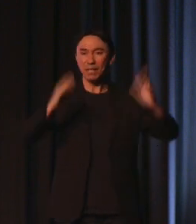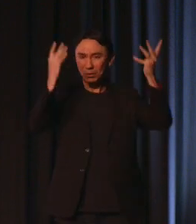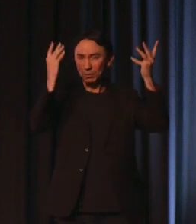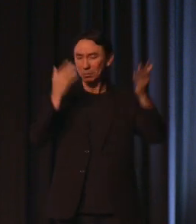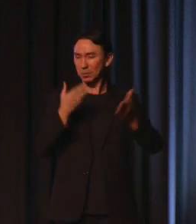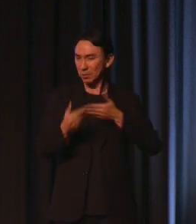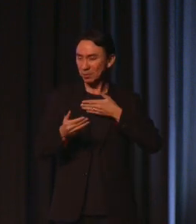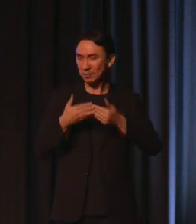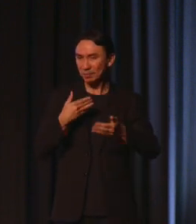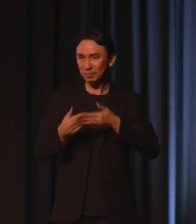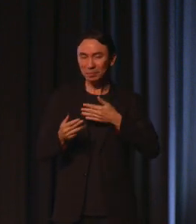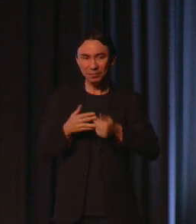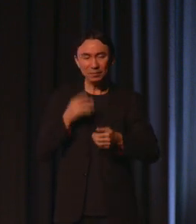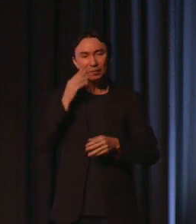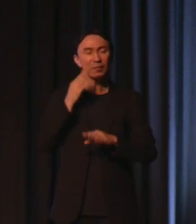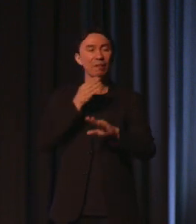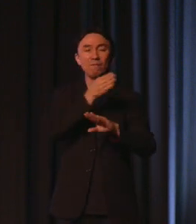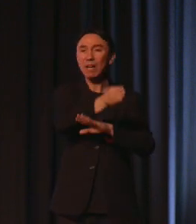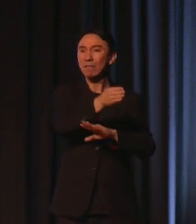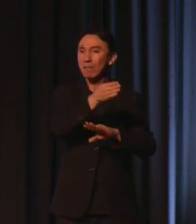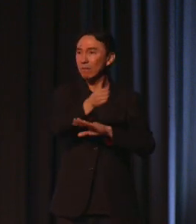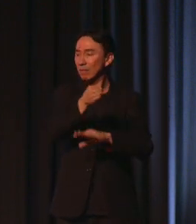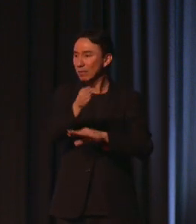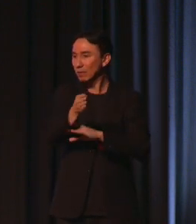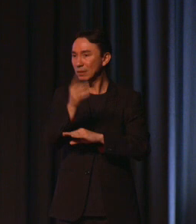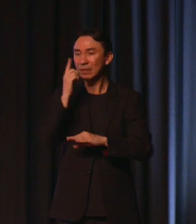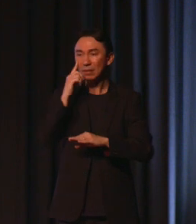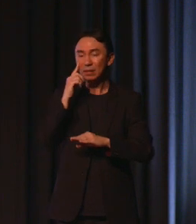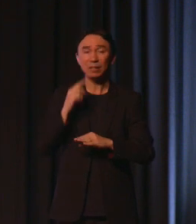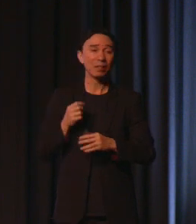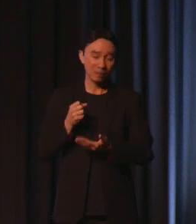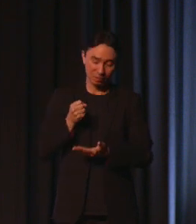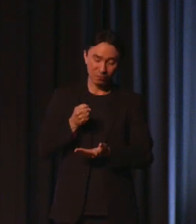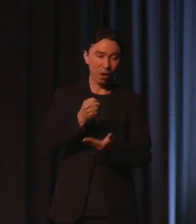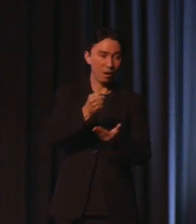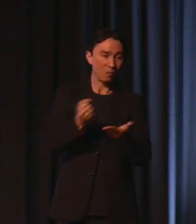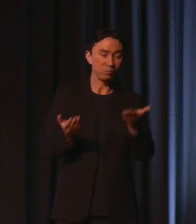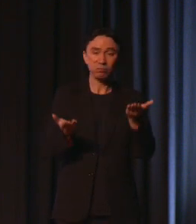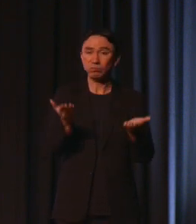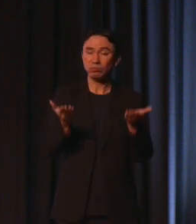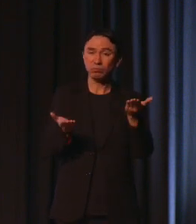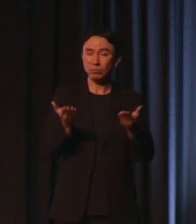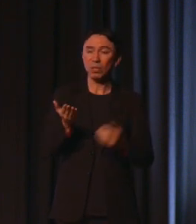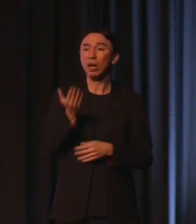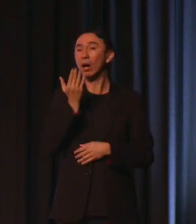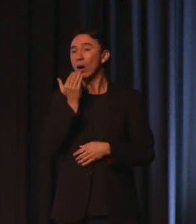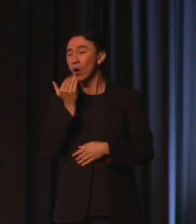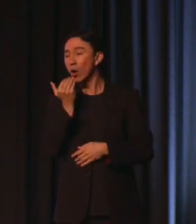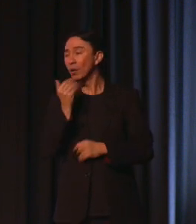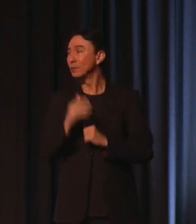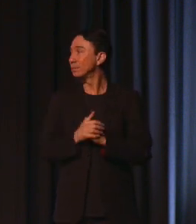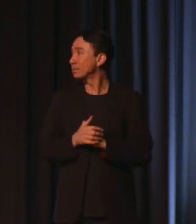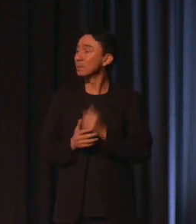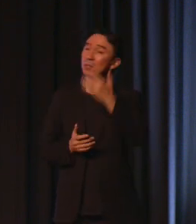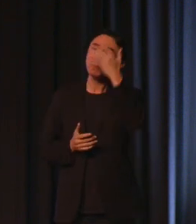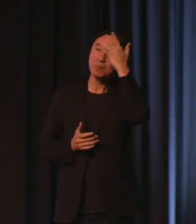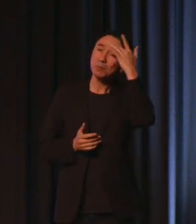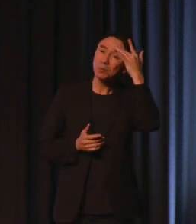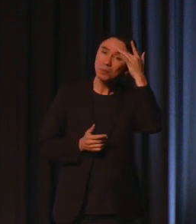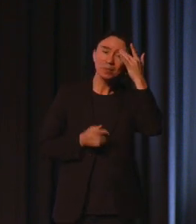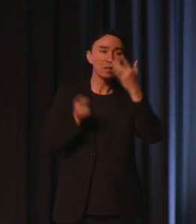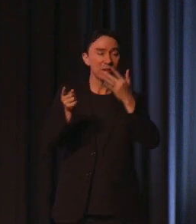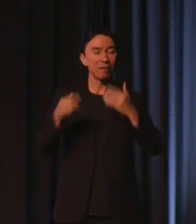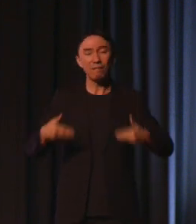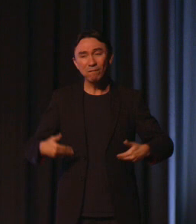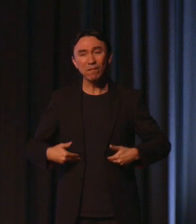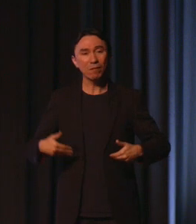ingresso comprado, ou era apenas levar 1 quilo de alimento, para alimentar os brasileiros